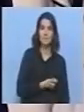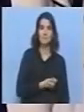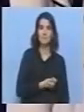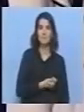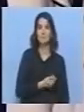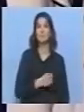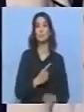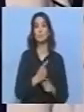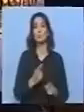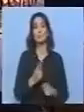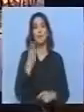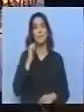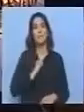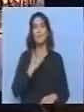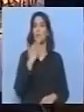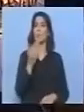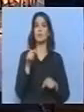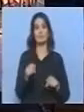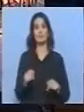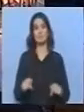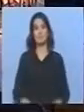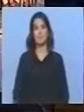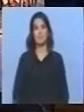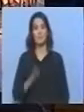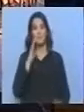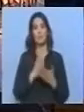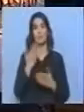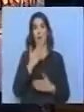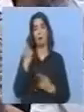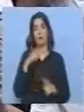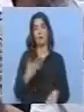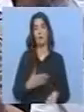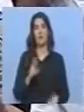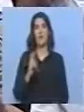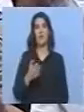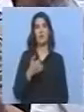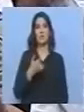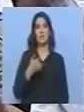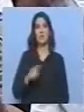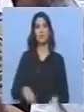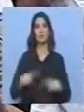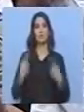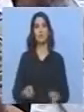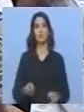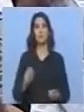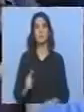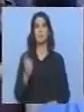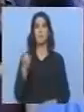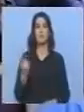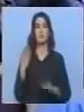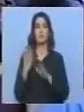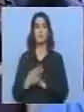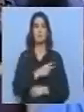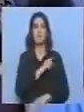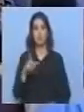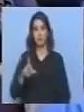a verdadeira vocação da minha vida. A última aula do professor de Direito, 52 anos depois de ter pisado pela primeira vez a Universidade